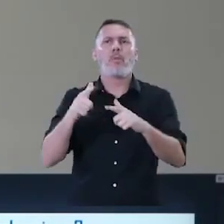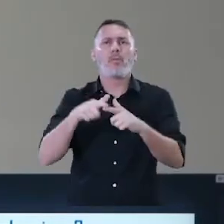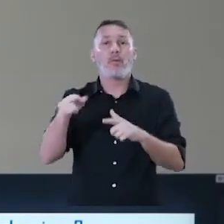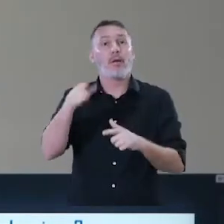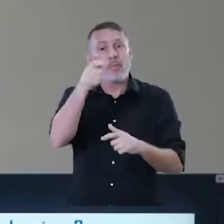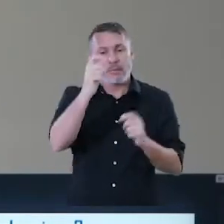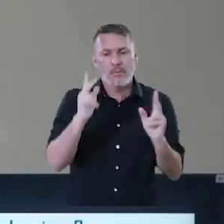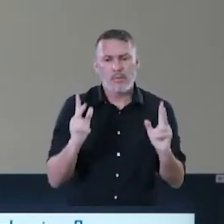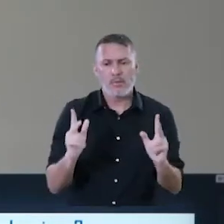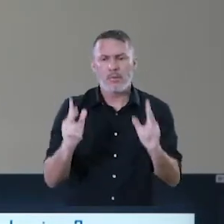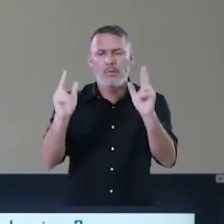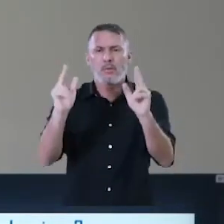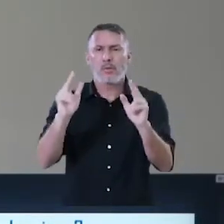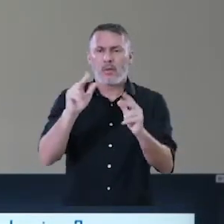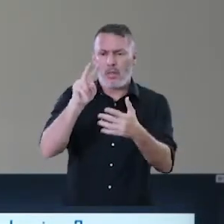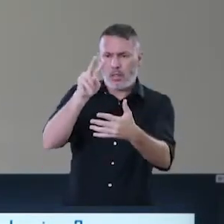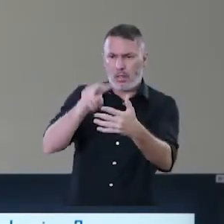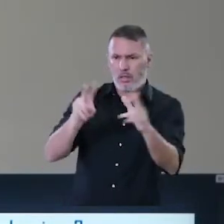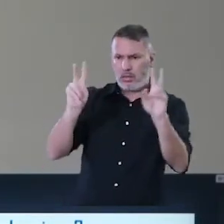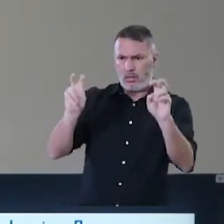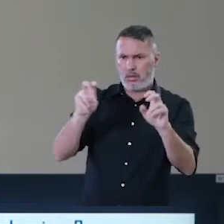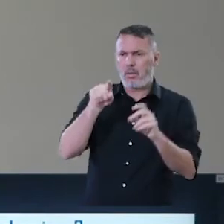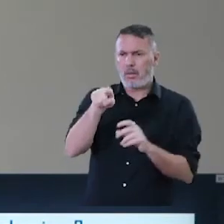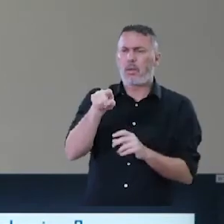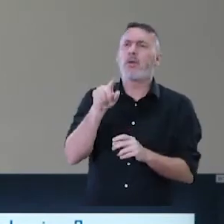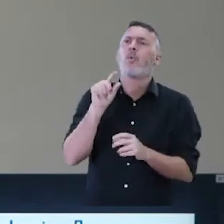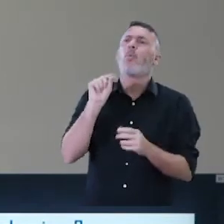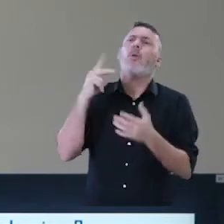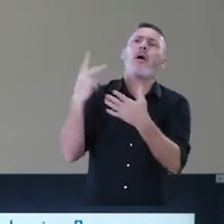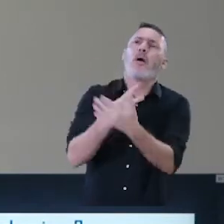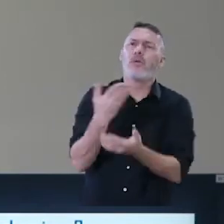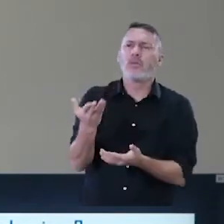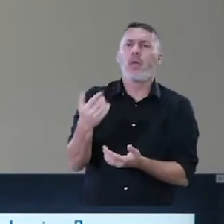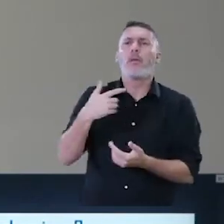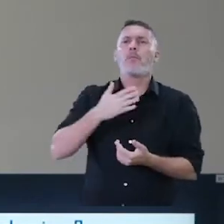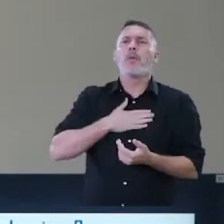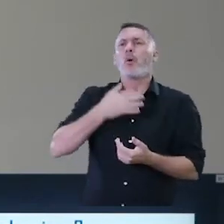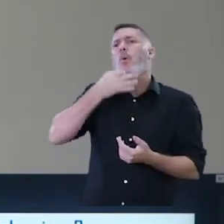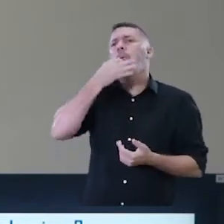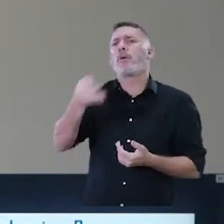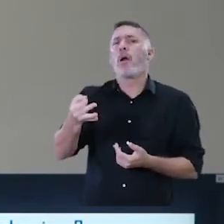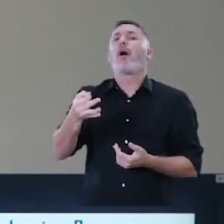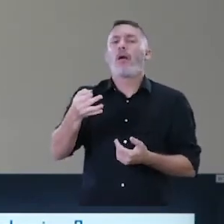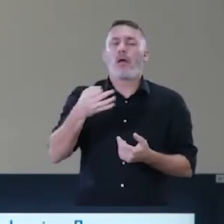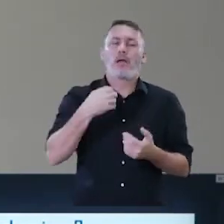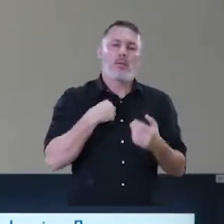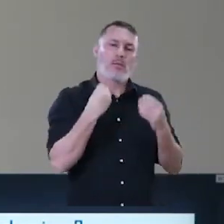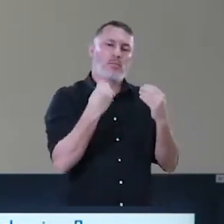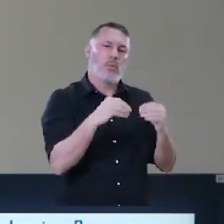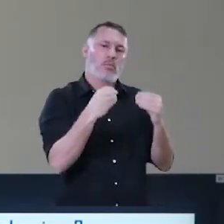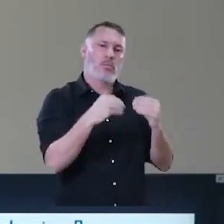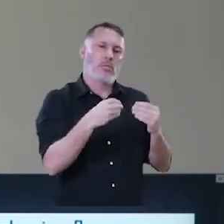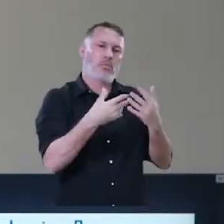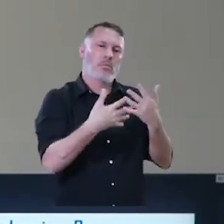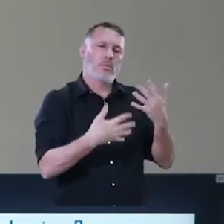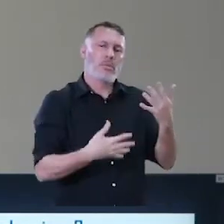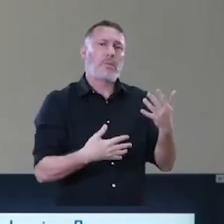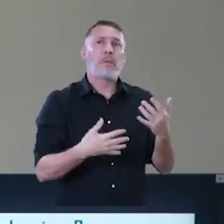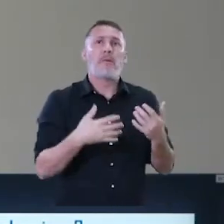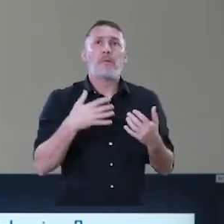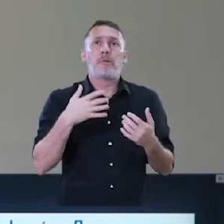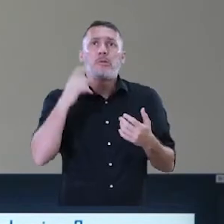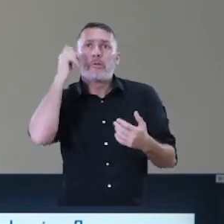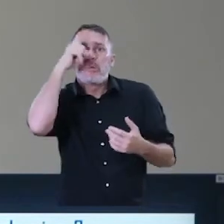a problemática? Você faz essa pergunta, o que causa a problemática? O que eu penso sobre isso? Você já começa ali a articular a sua tese. Não